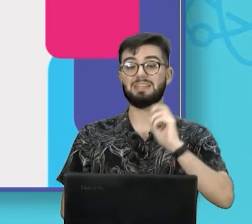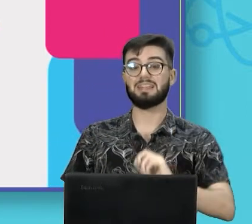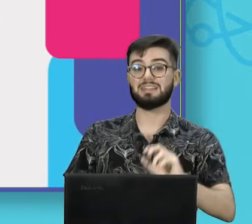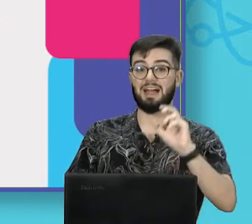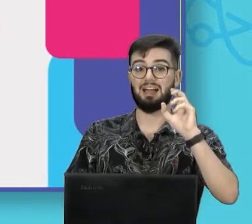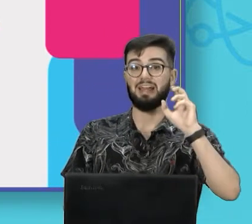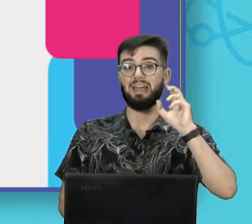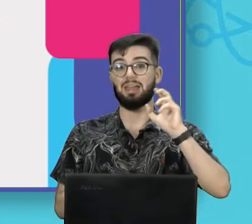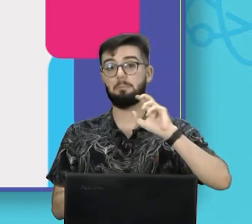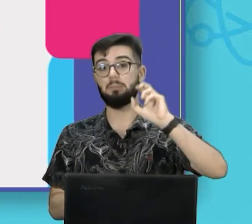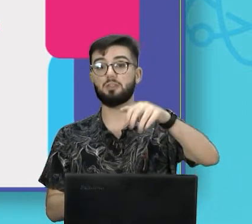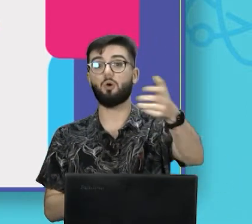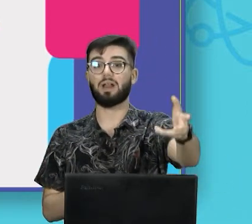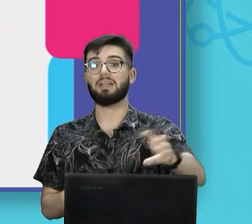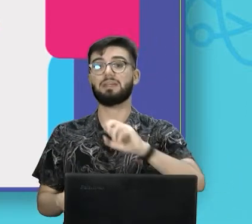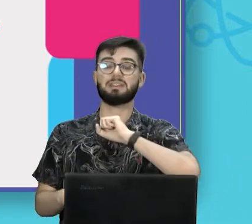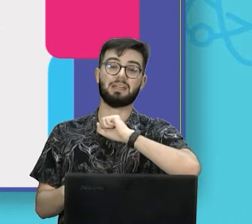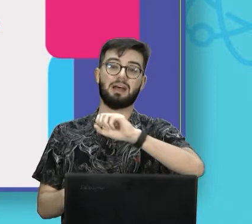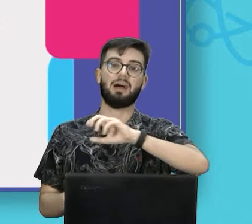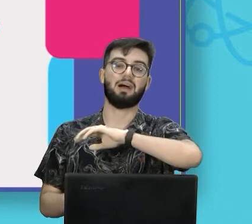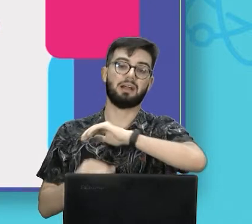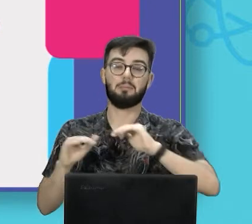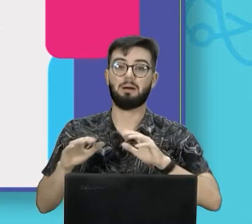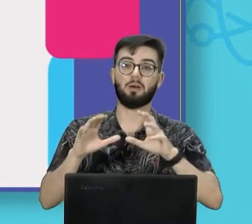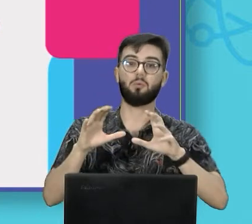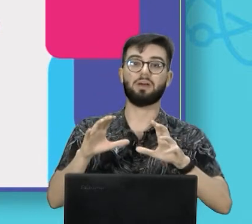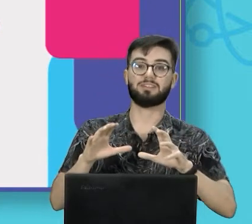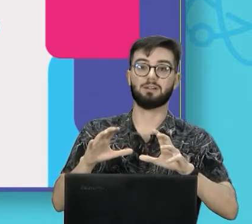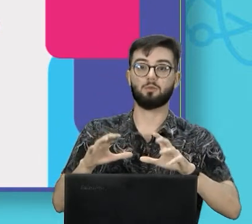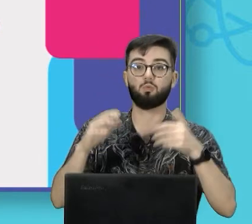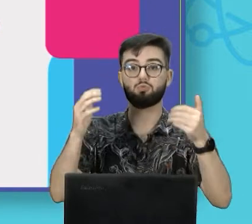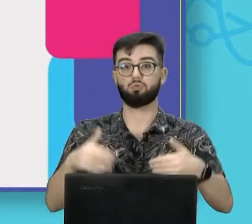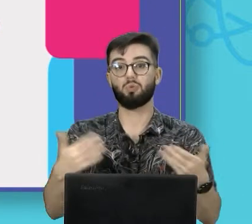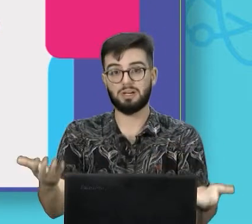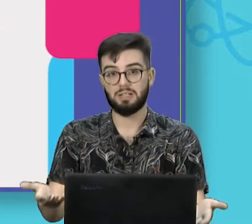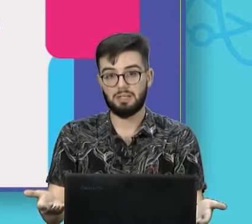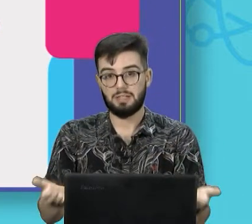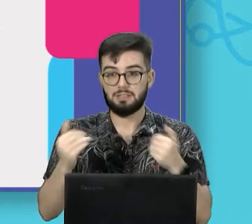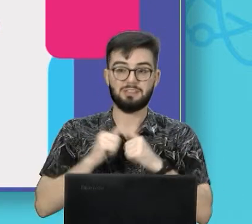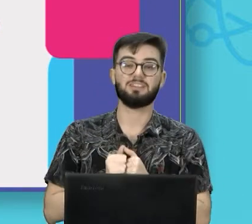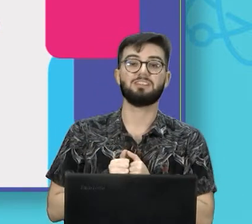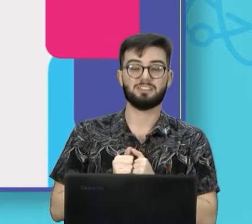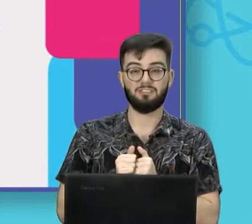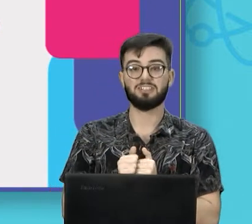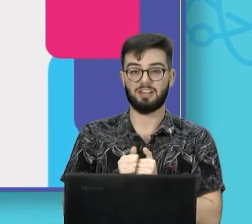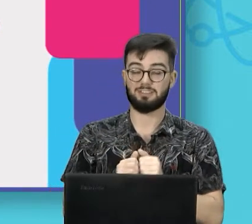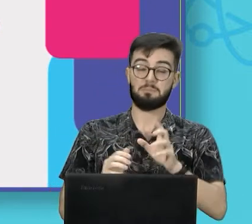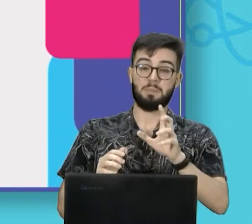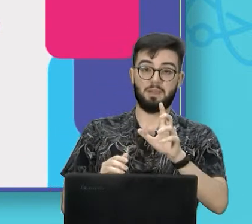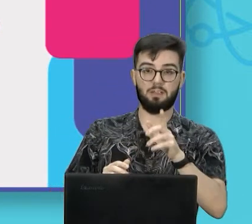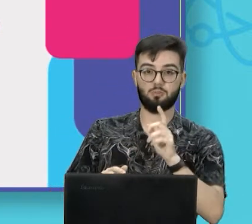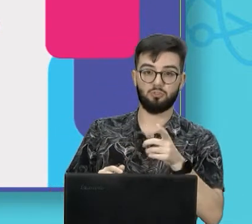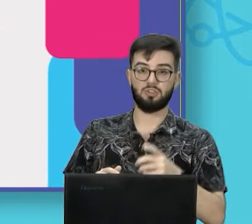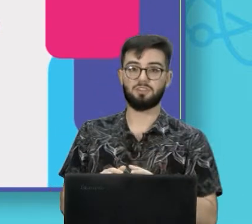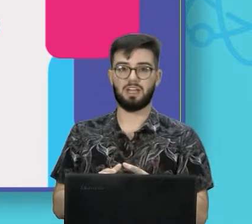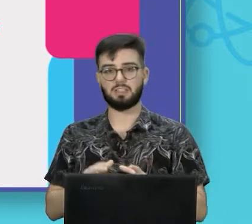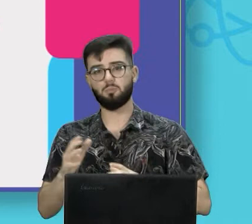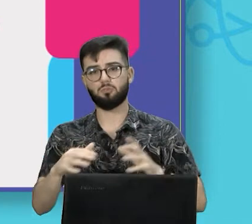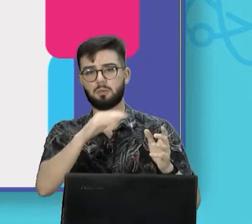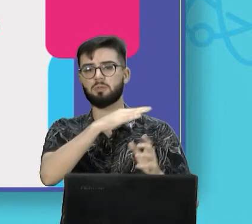perseguir ele tentar é minorar né pra acabar com essa cultura desses escravizadas